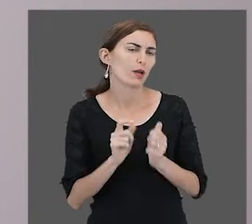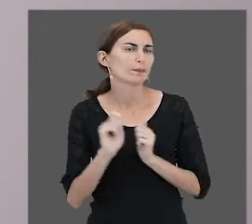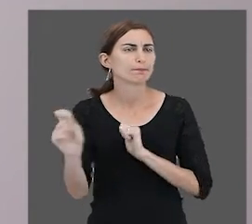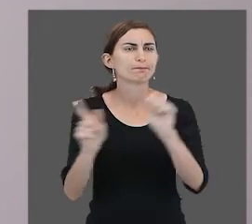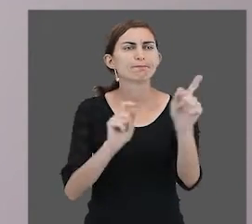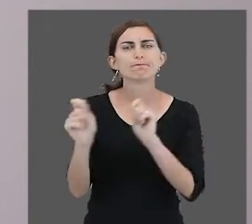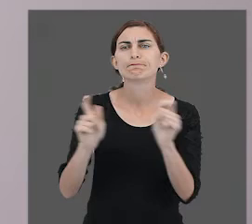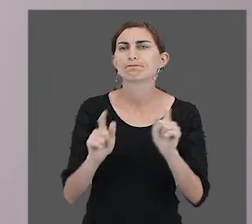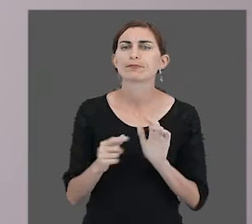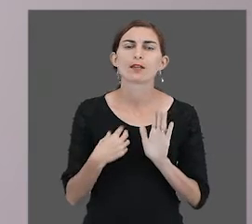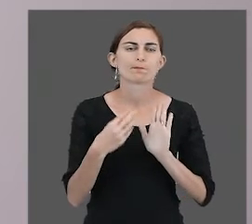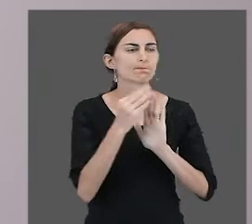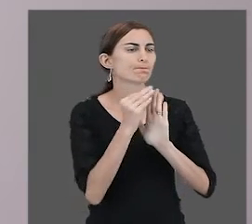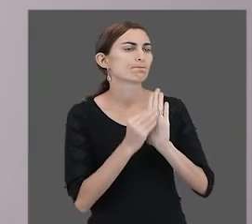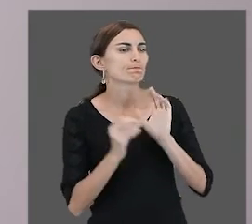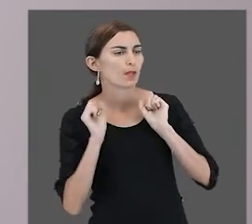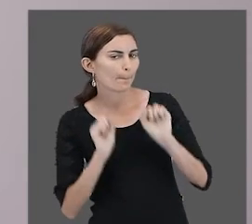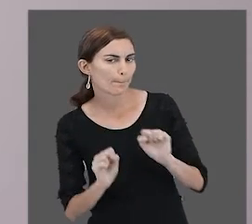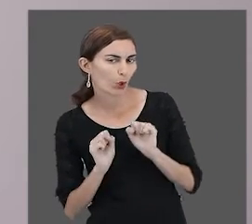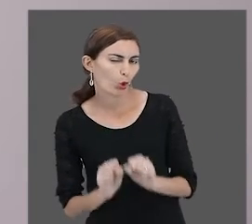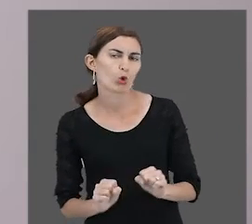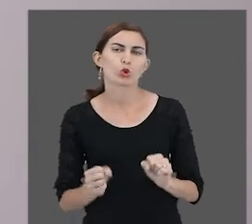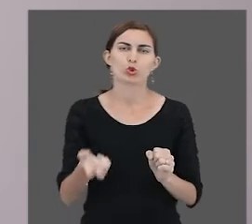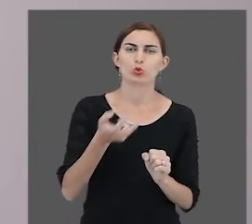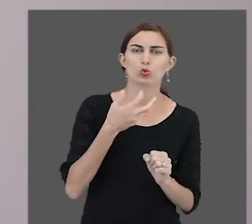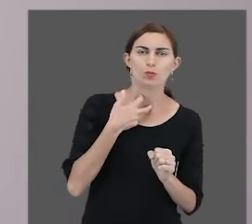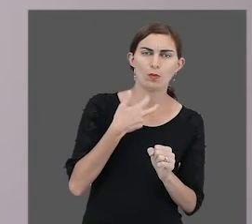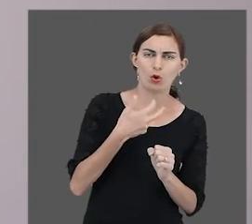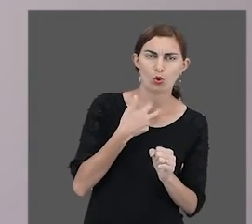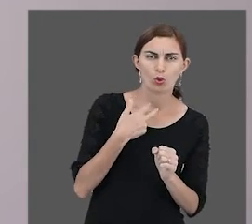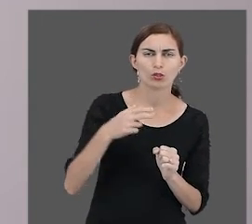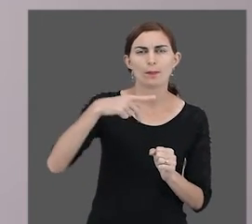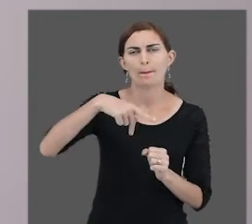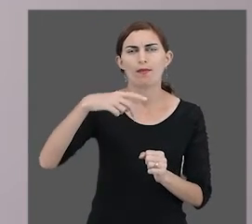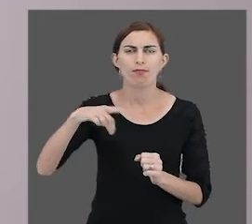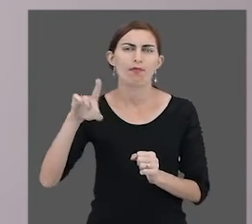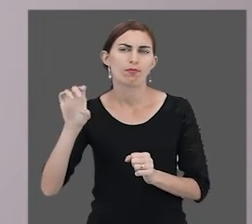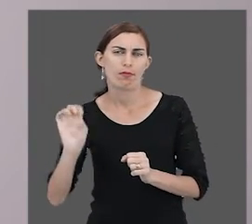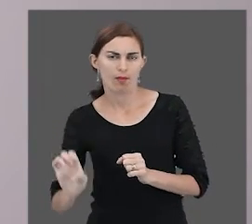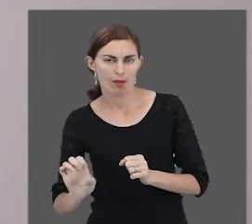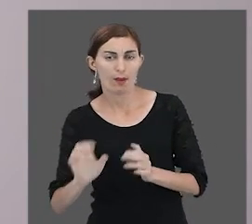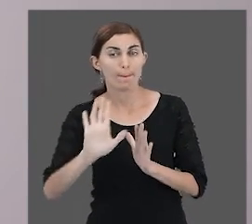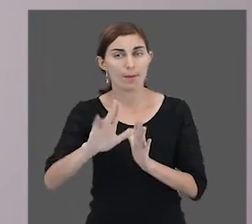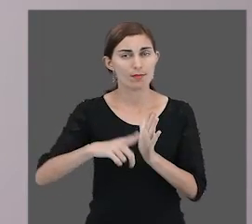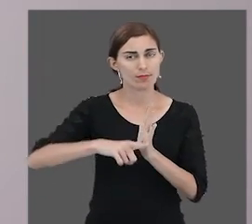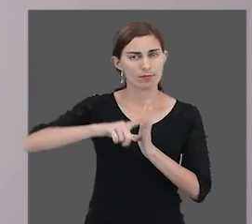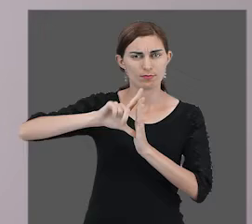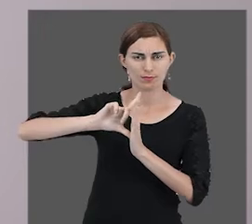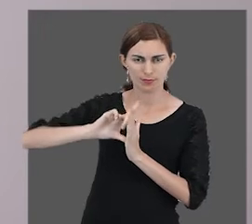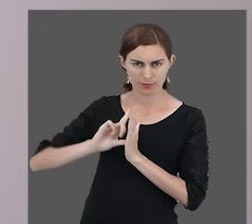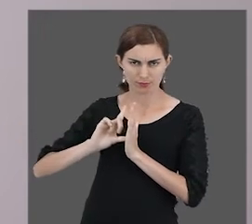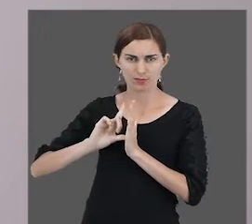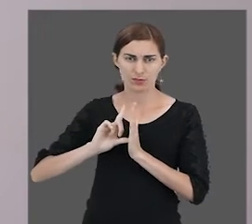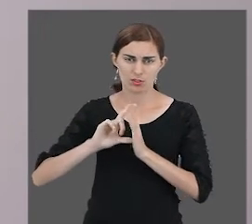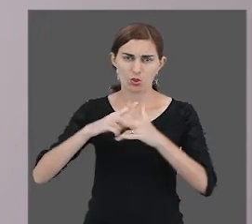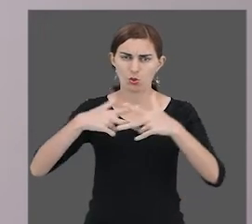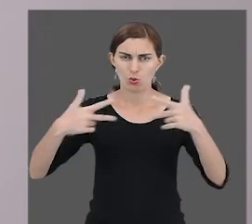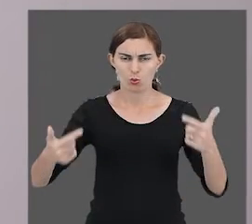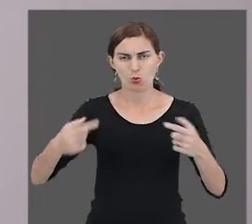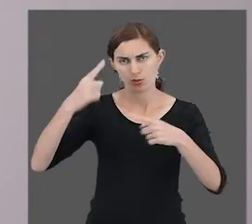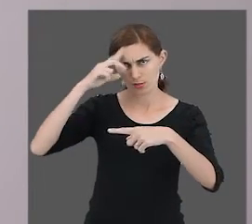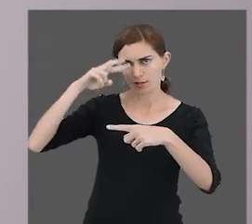Aí aqui a gente vai fazer uma lista do que pode e o que não pode com o recurso do PDDE, mas antes, uma coisa que a